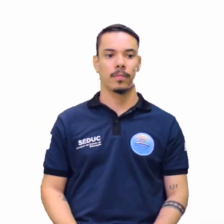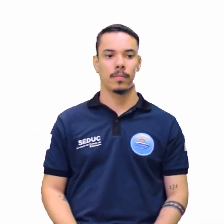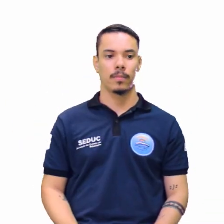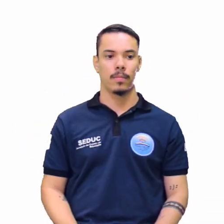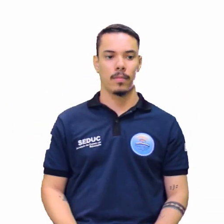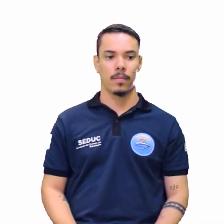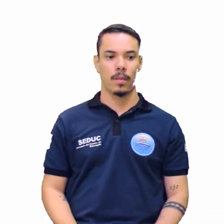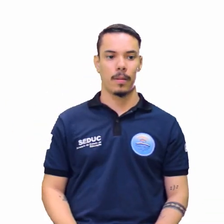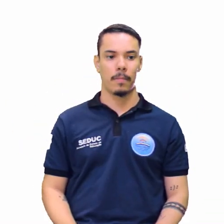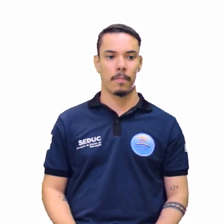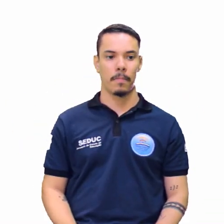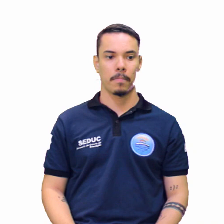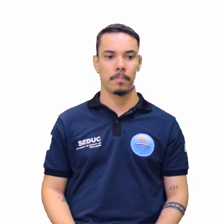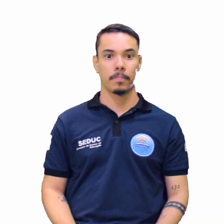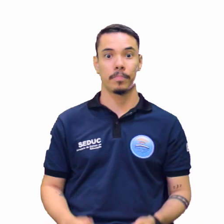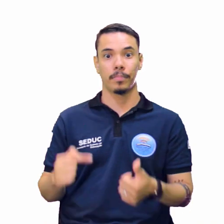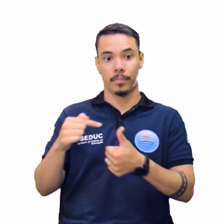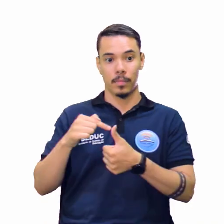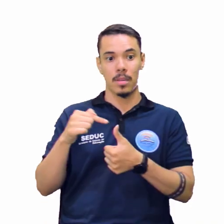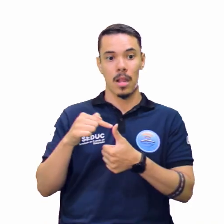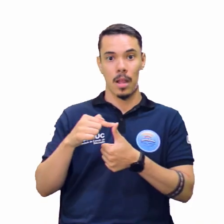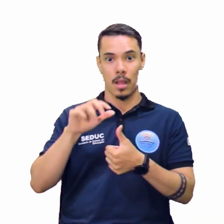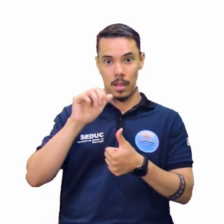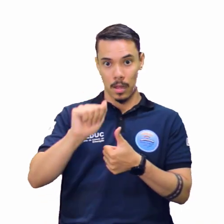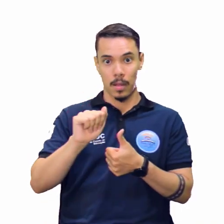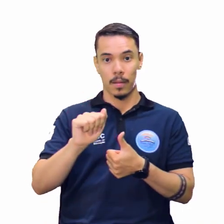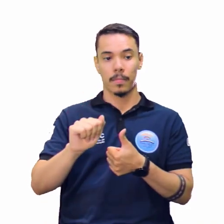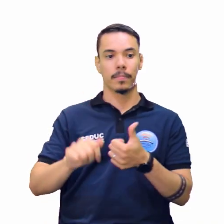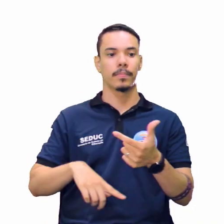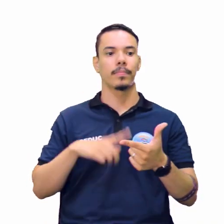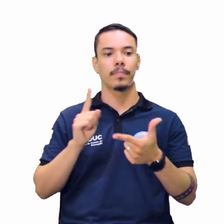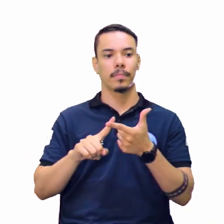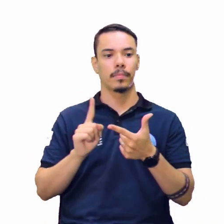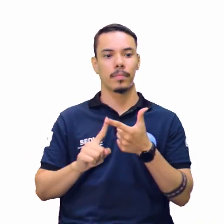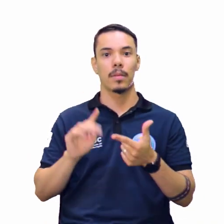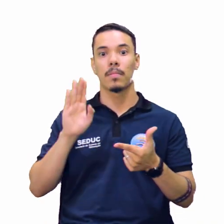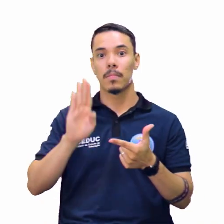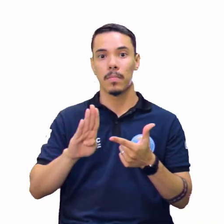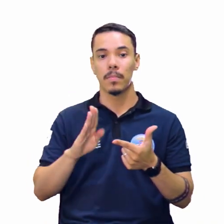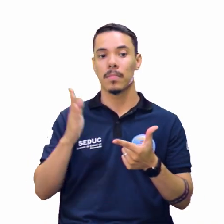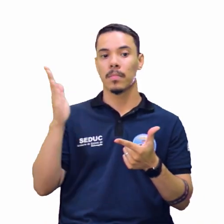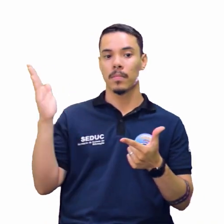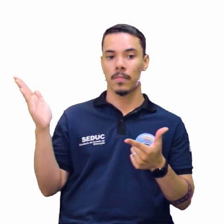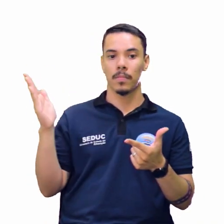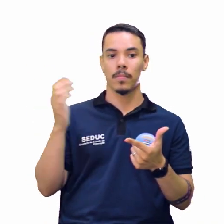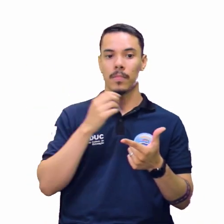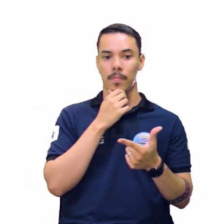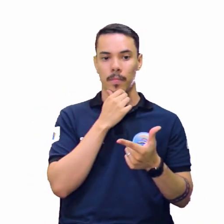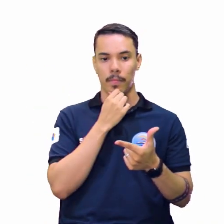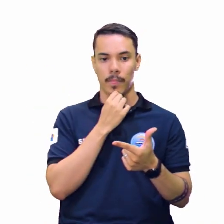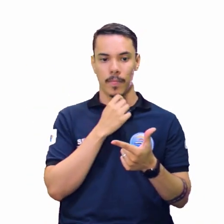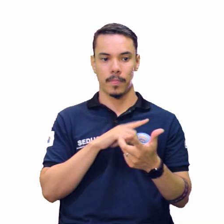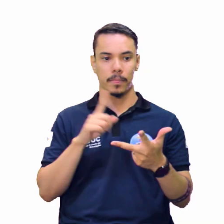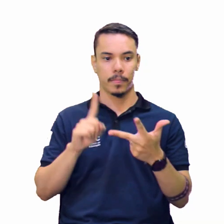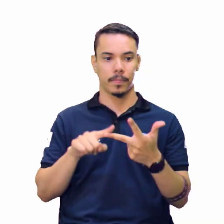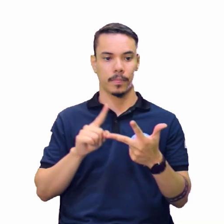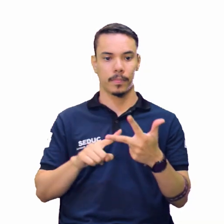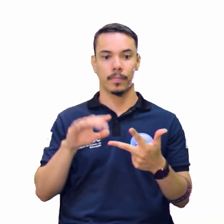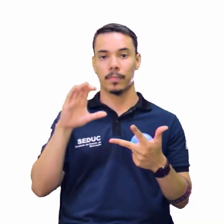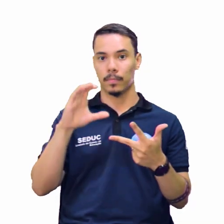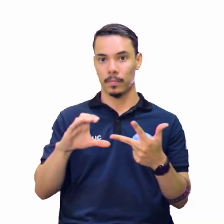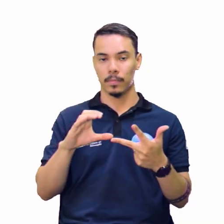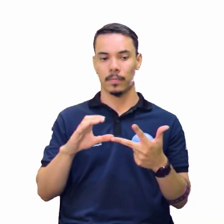tenho dó maizenacal bcal champanhe em